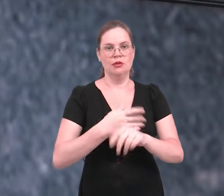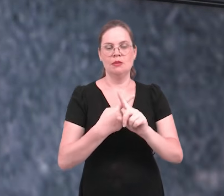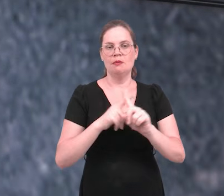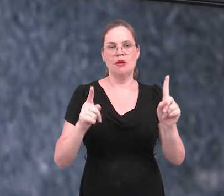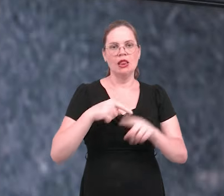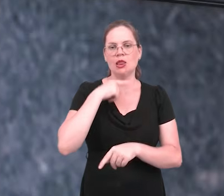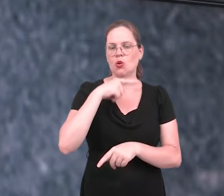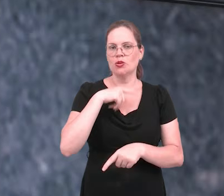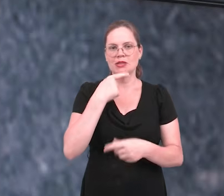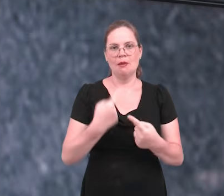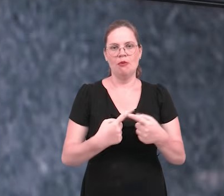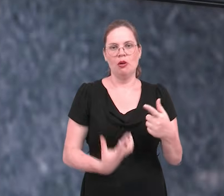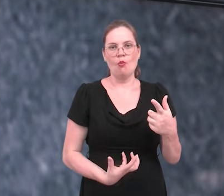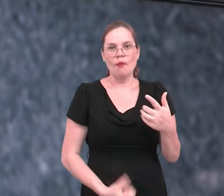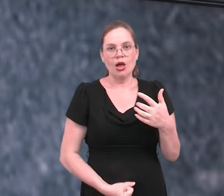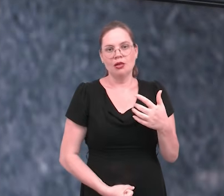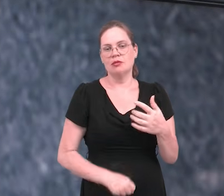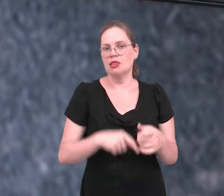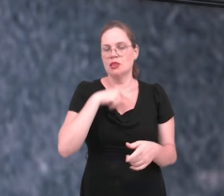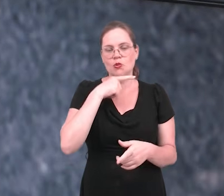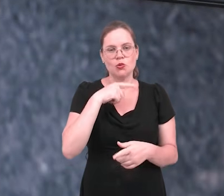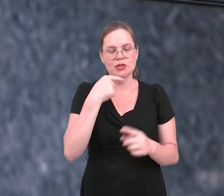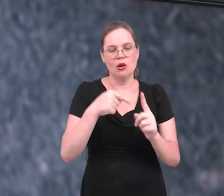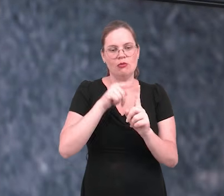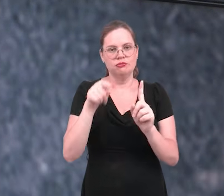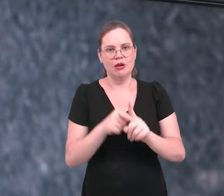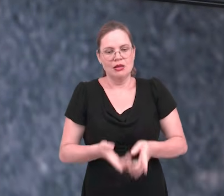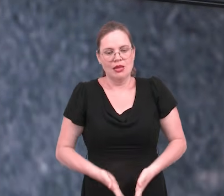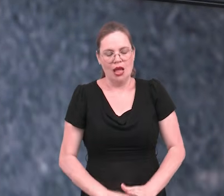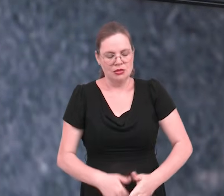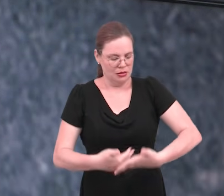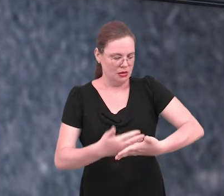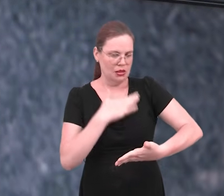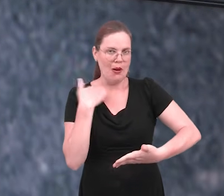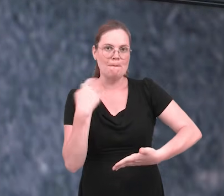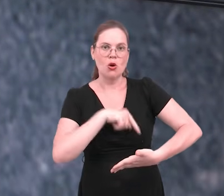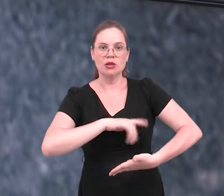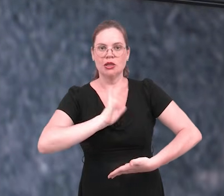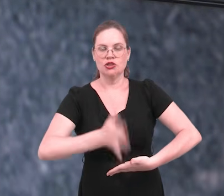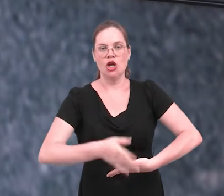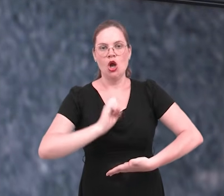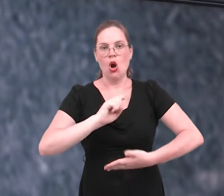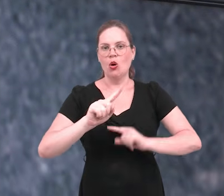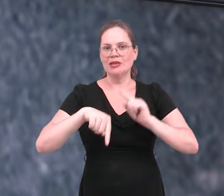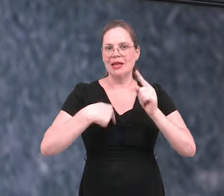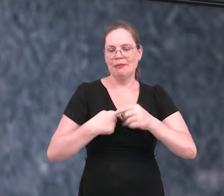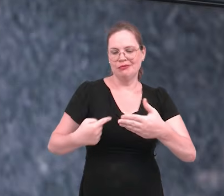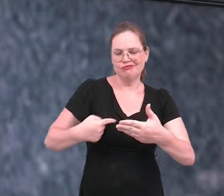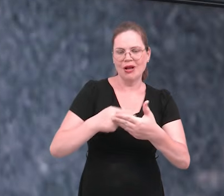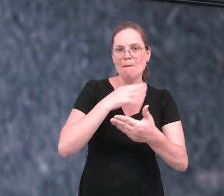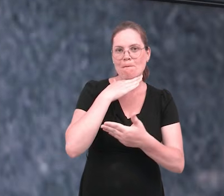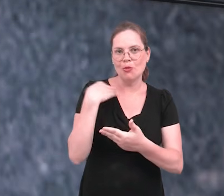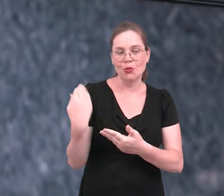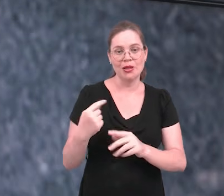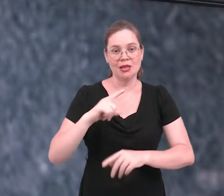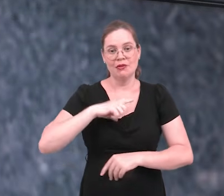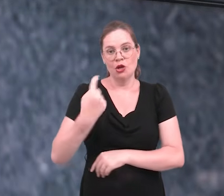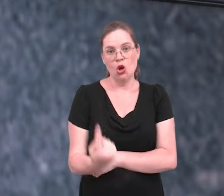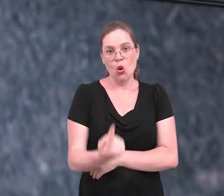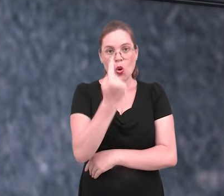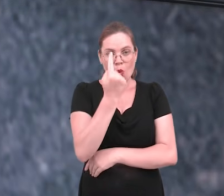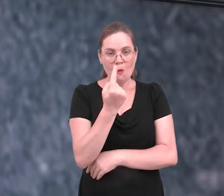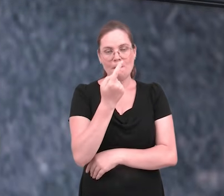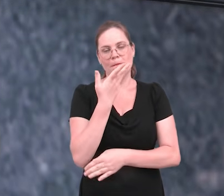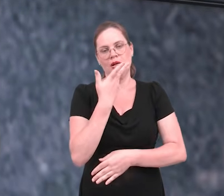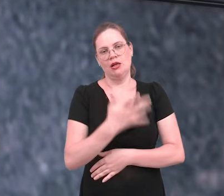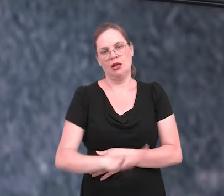conseguiu, ou perdia o bebê durante a gestação, ou a criança nascia morta, ou morria pouco tempo depois. Só teve uma criança que